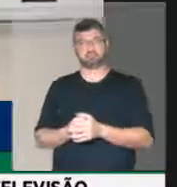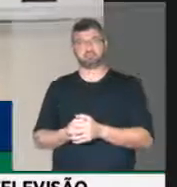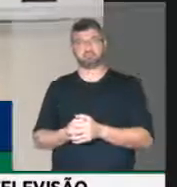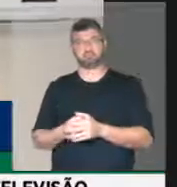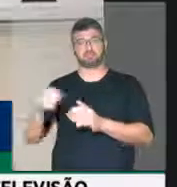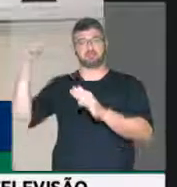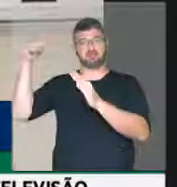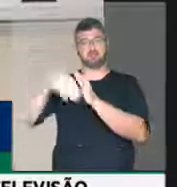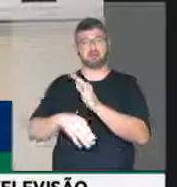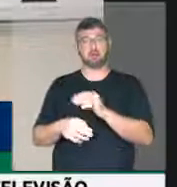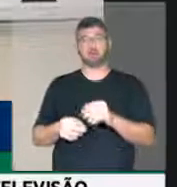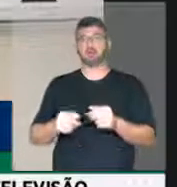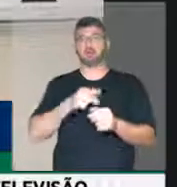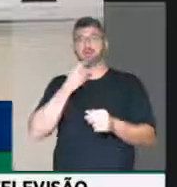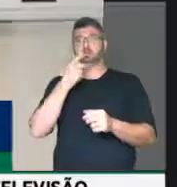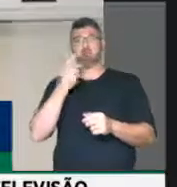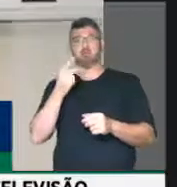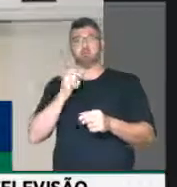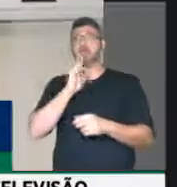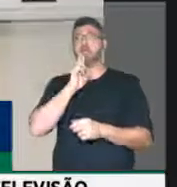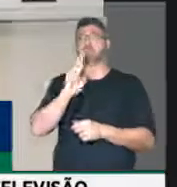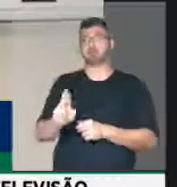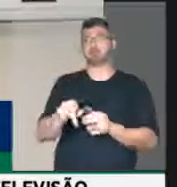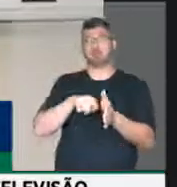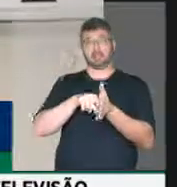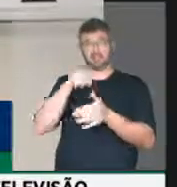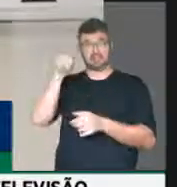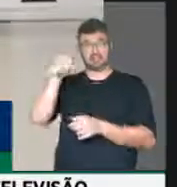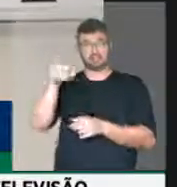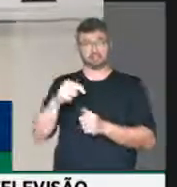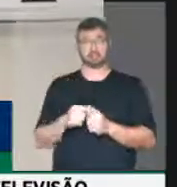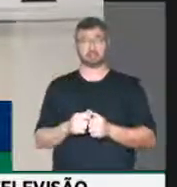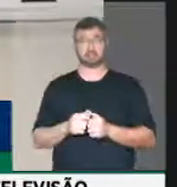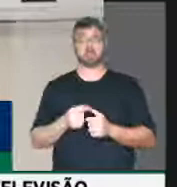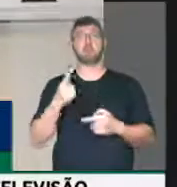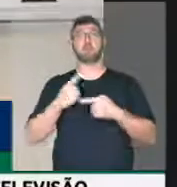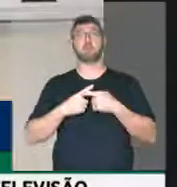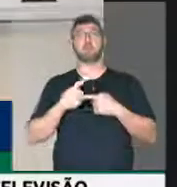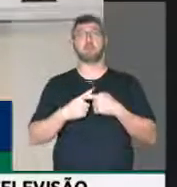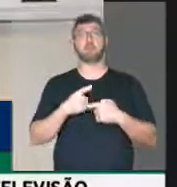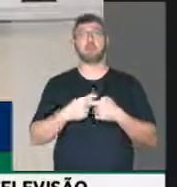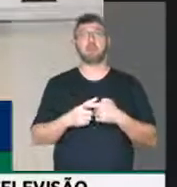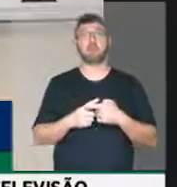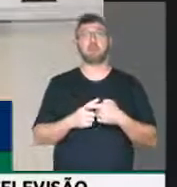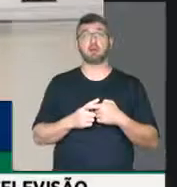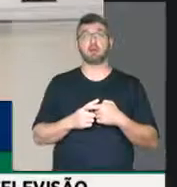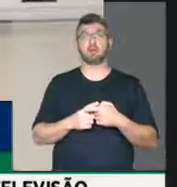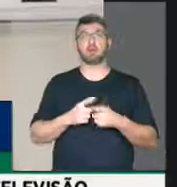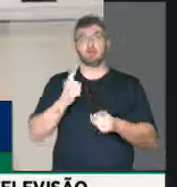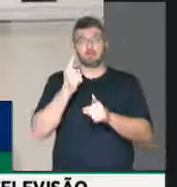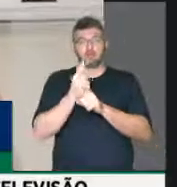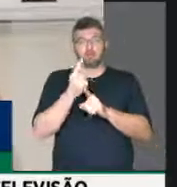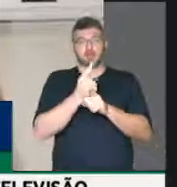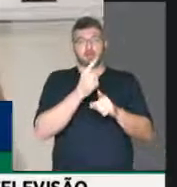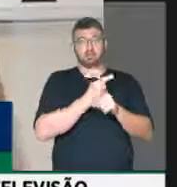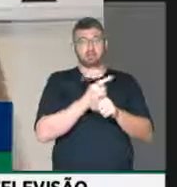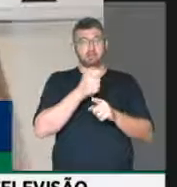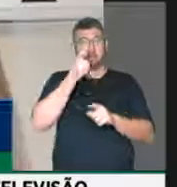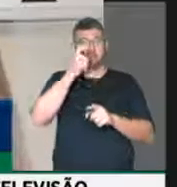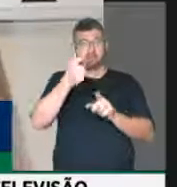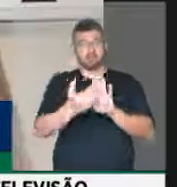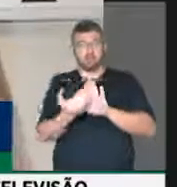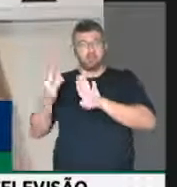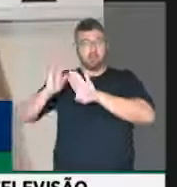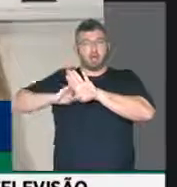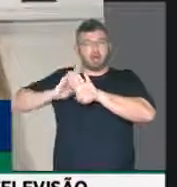Estão colocando em xeque os resultados dessa pesquisa, porque estão se descobrindo interesses